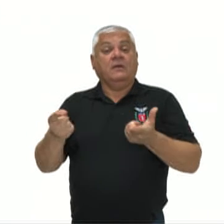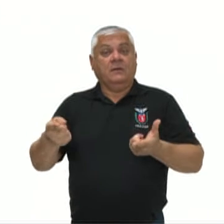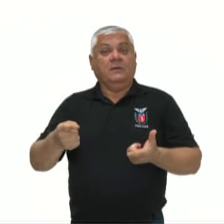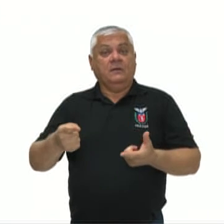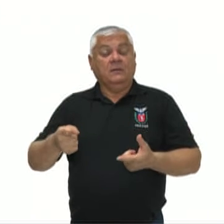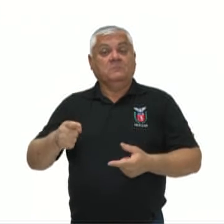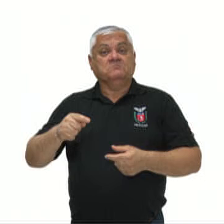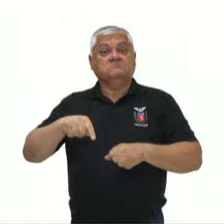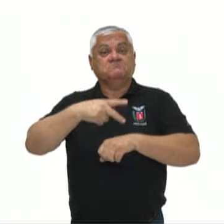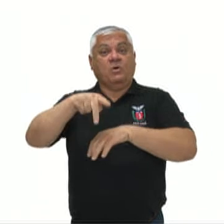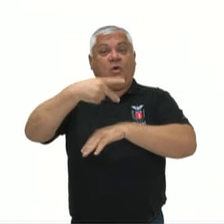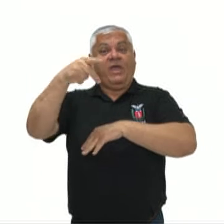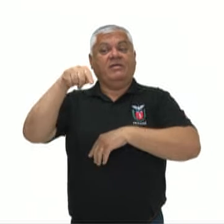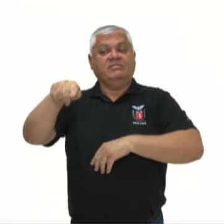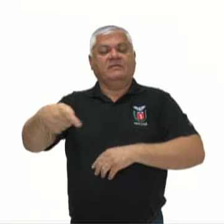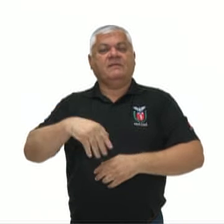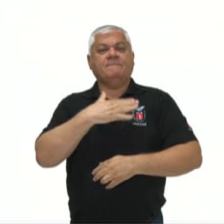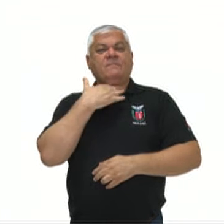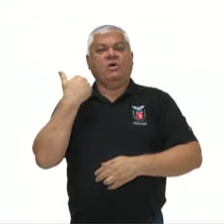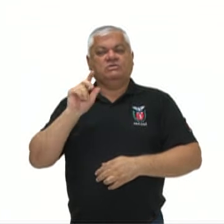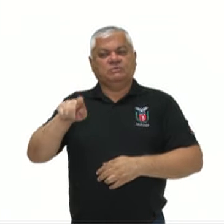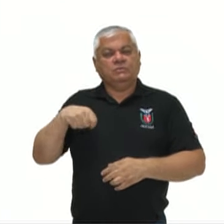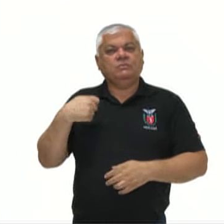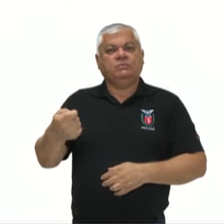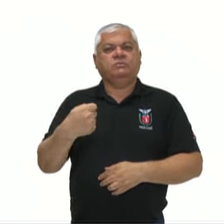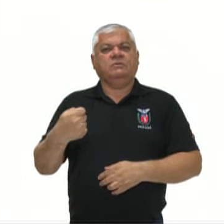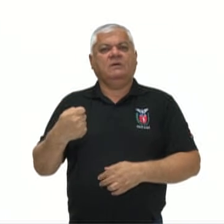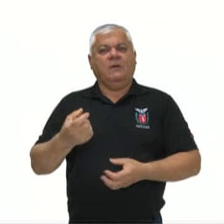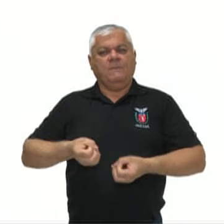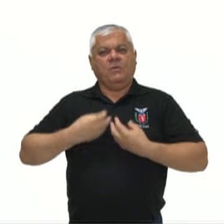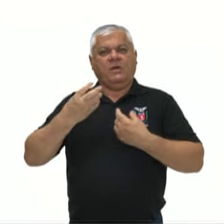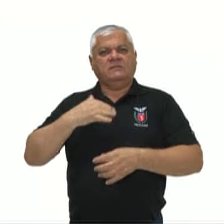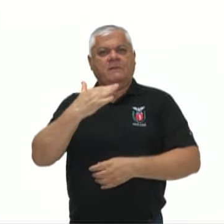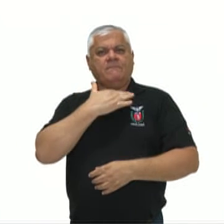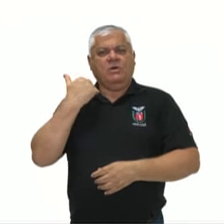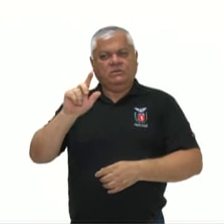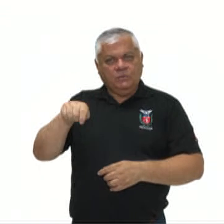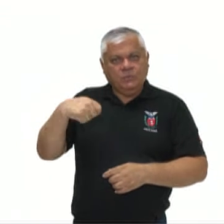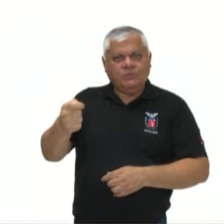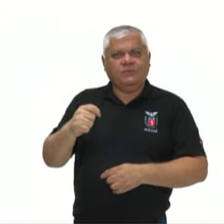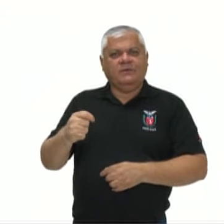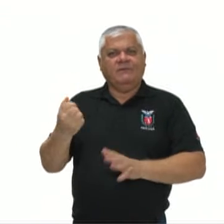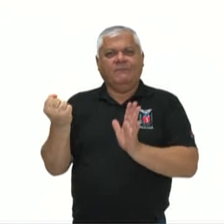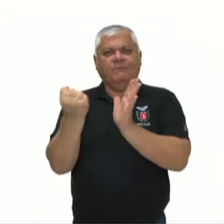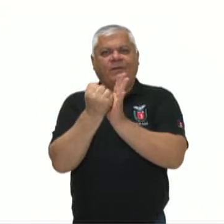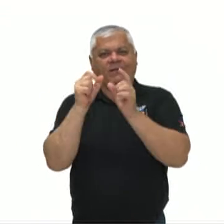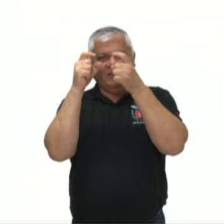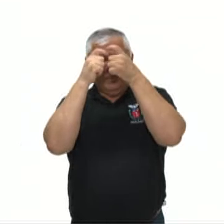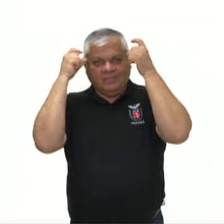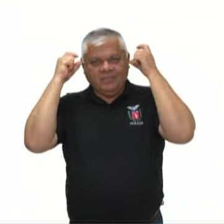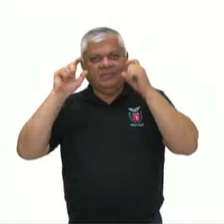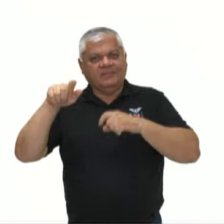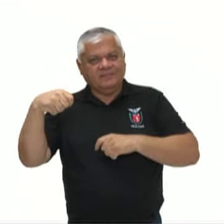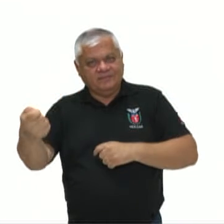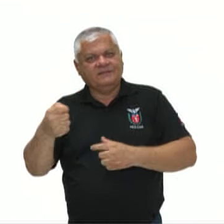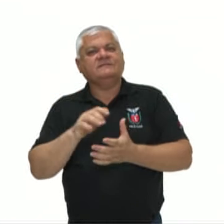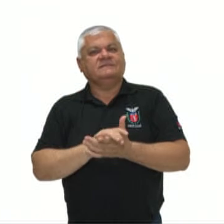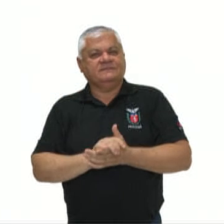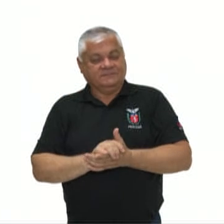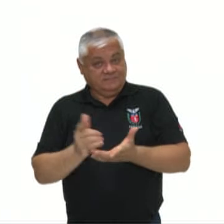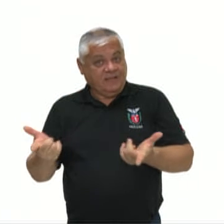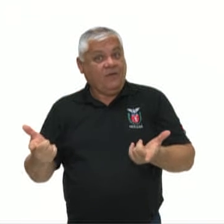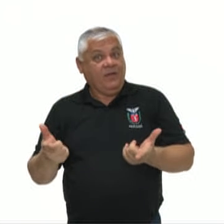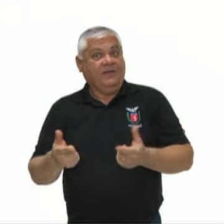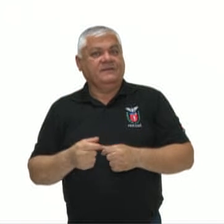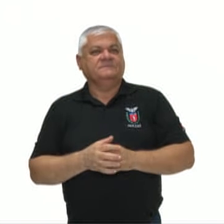morte, dada a obsessão que o poeta nutria pelo tema. Esses elementos podem ser observados no poema